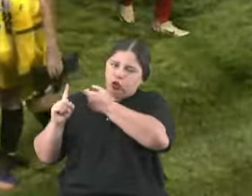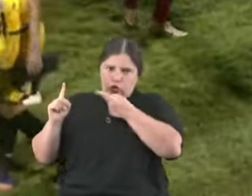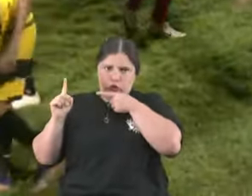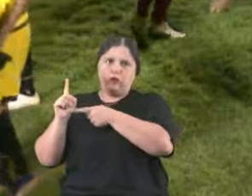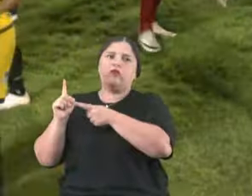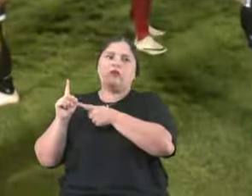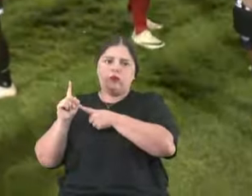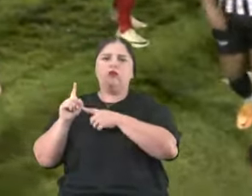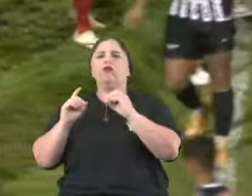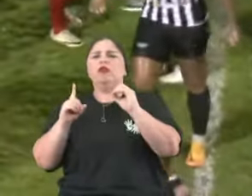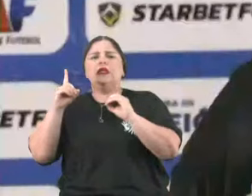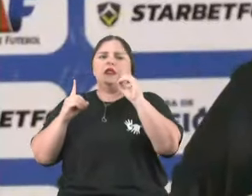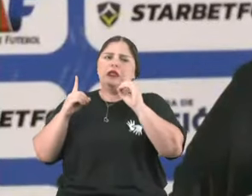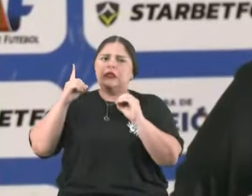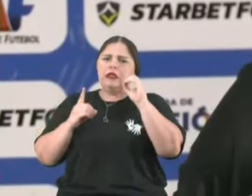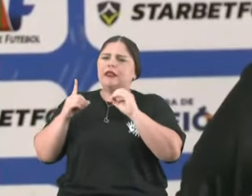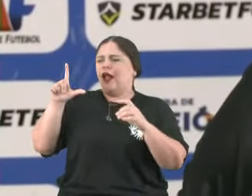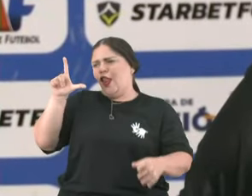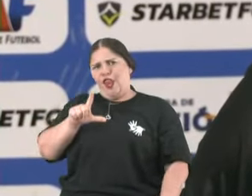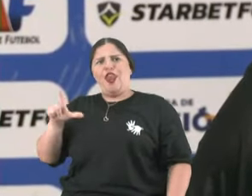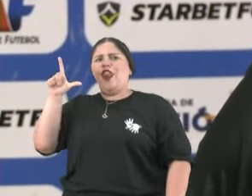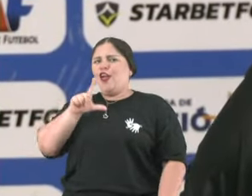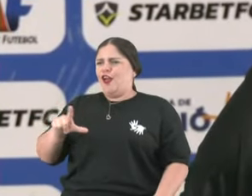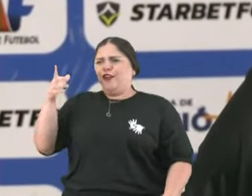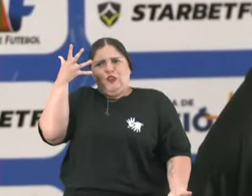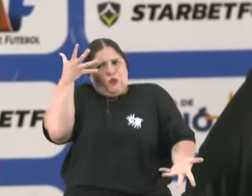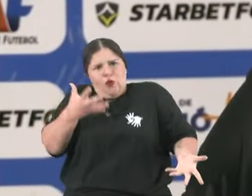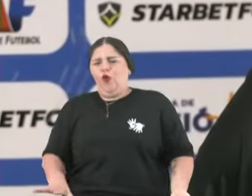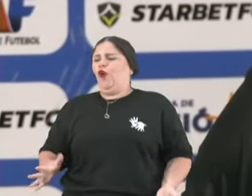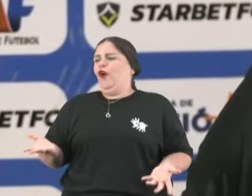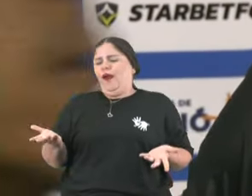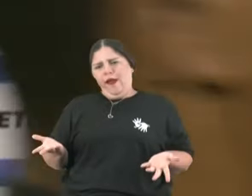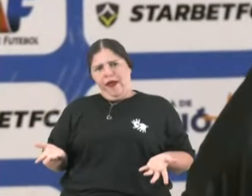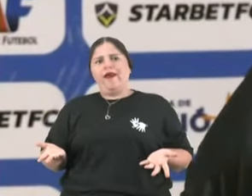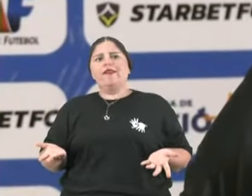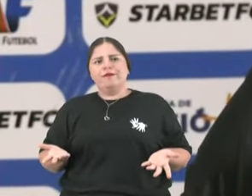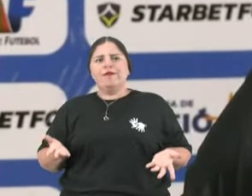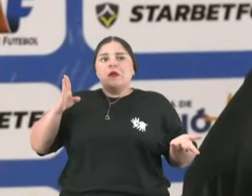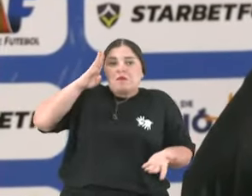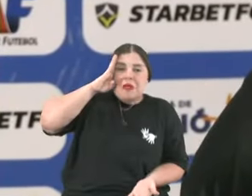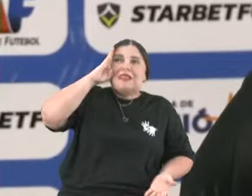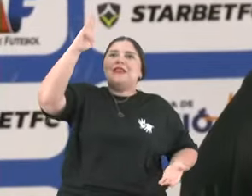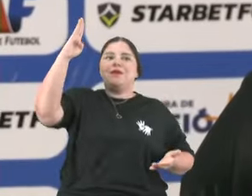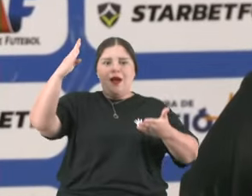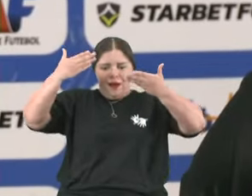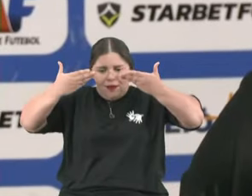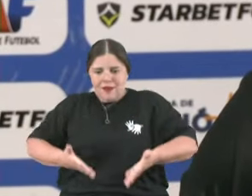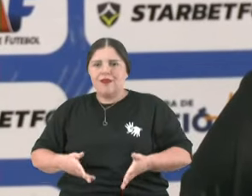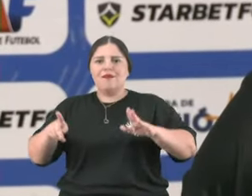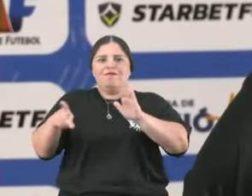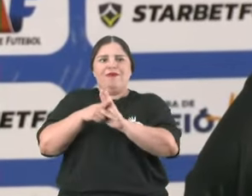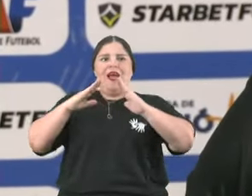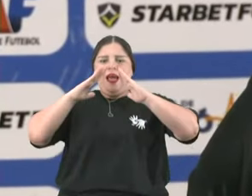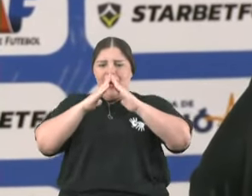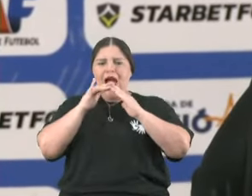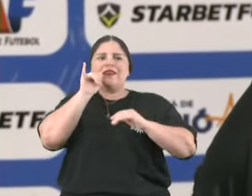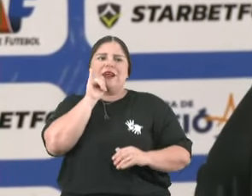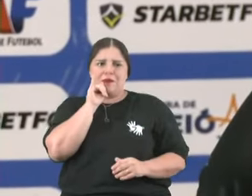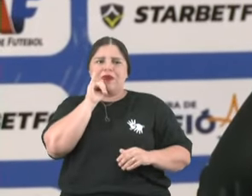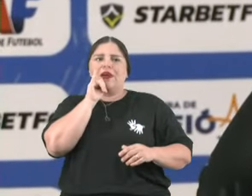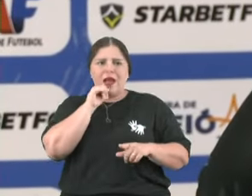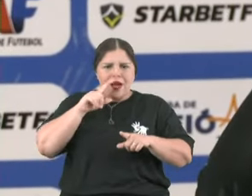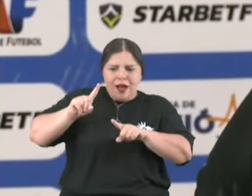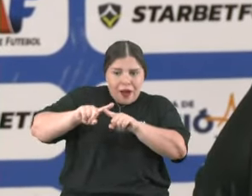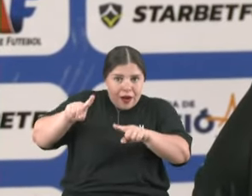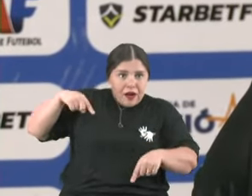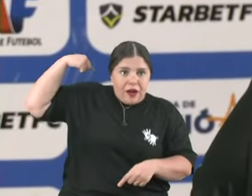resultado clássico que vocês não queriam que acontecesse, principalmente diante do torcedor. Mas nada está perdido, né? Porque tem justamente essa